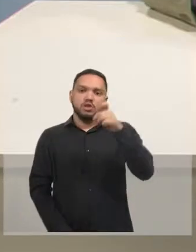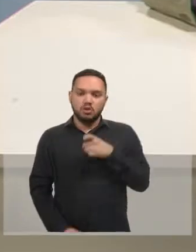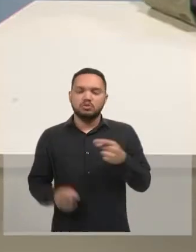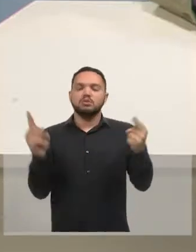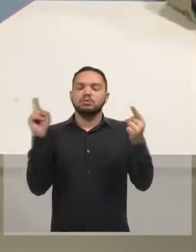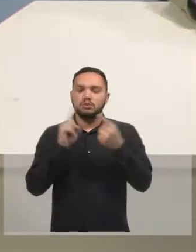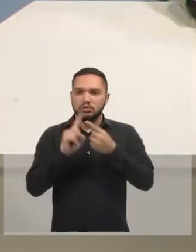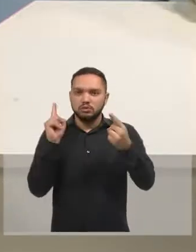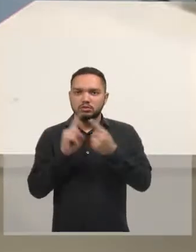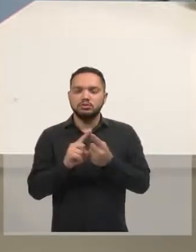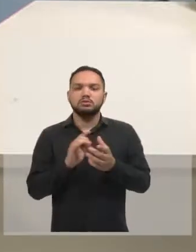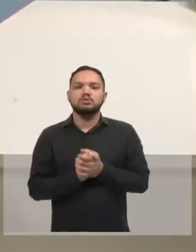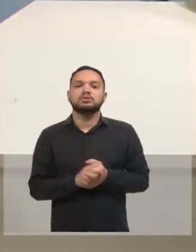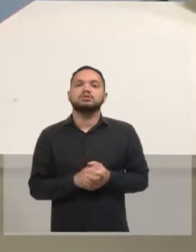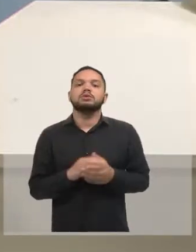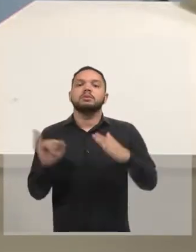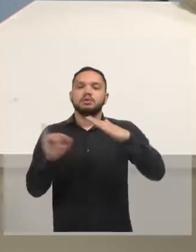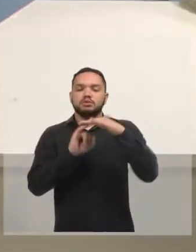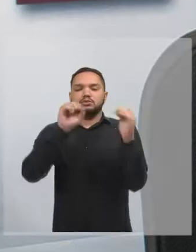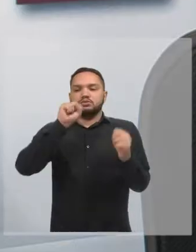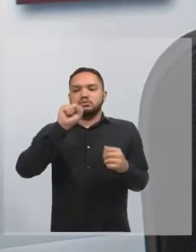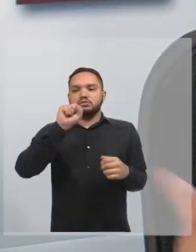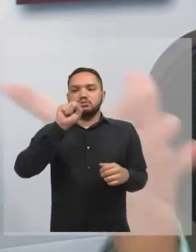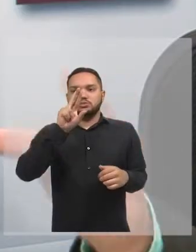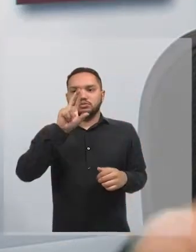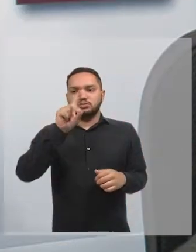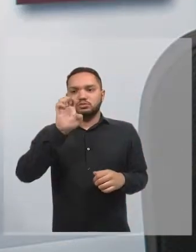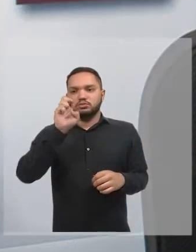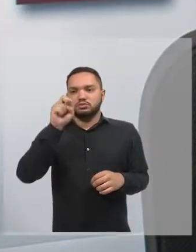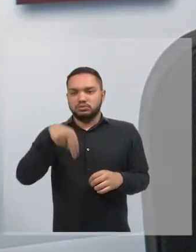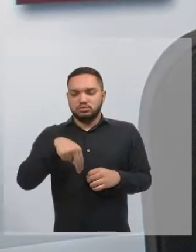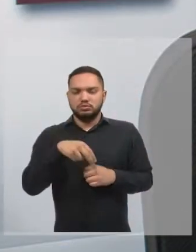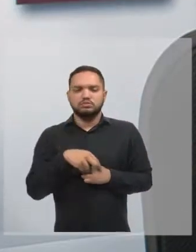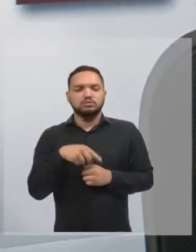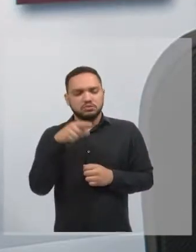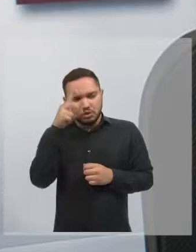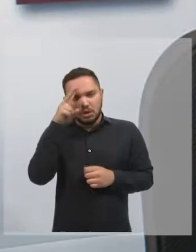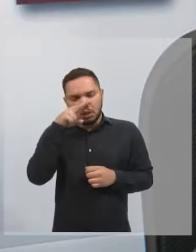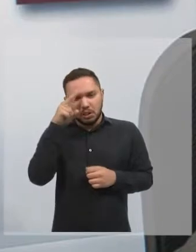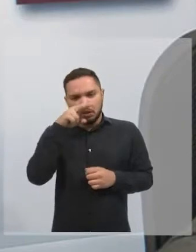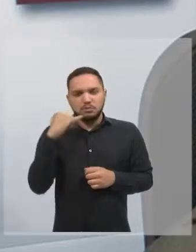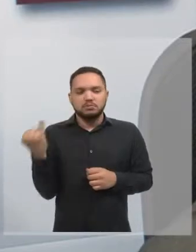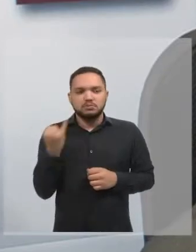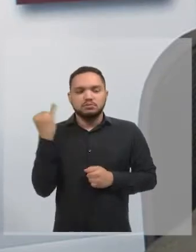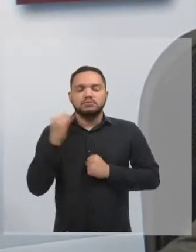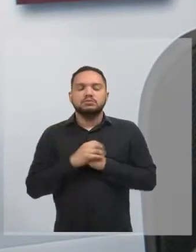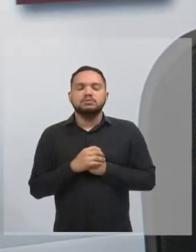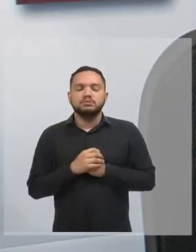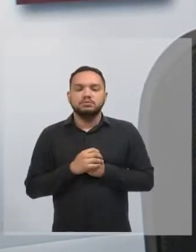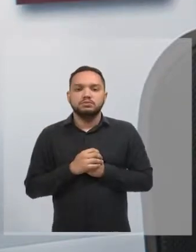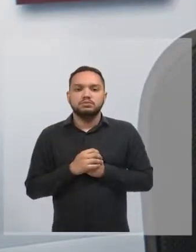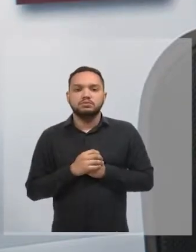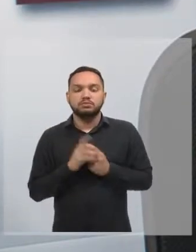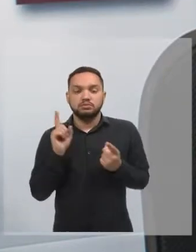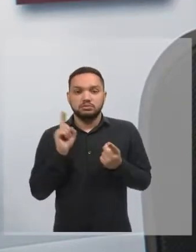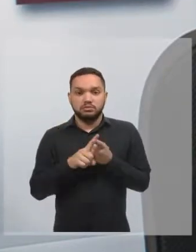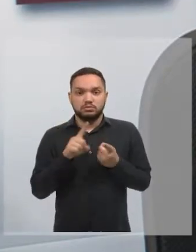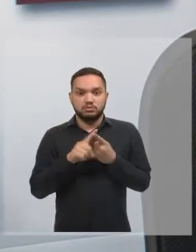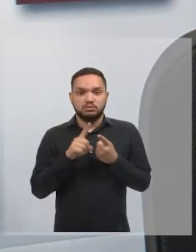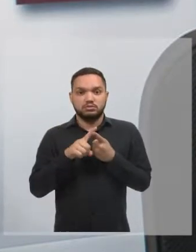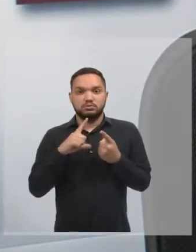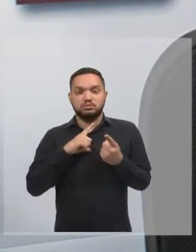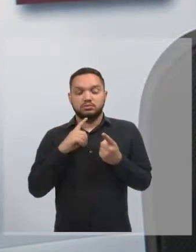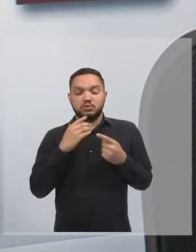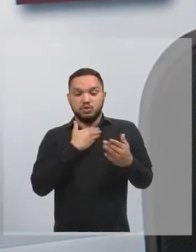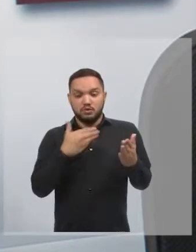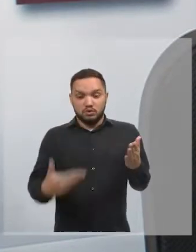Denox, então, tem Sudene, tem coisas aí, eu concordo com você fez uma lembrança agora primordial. E você